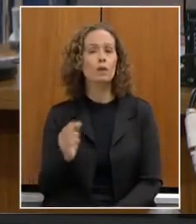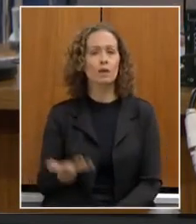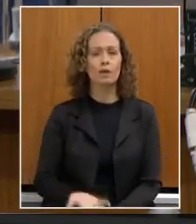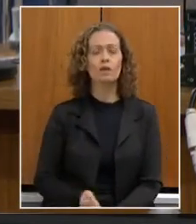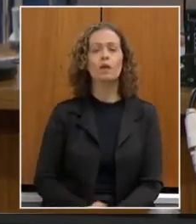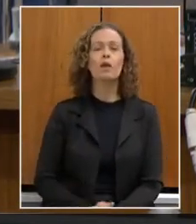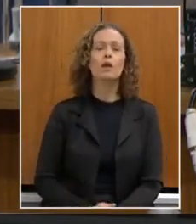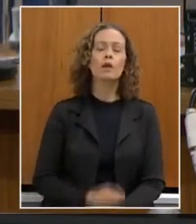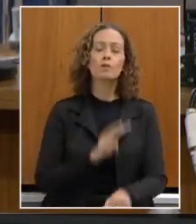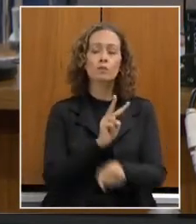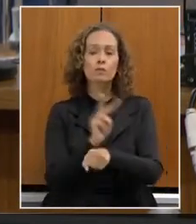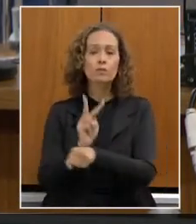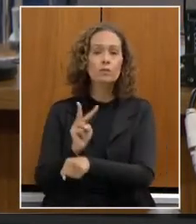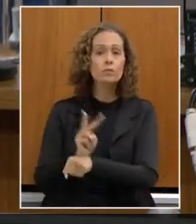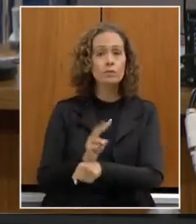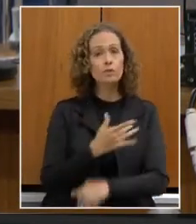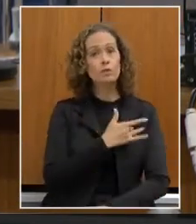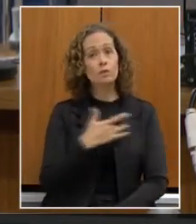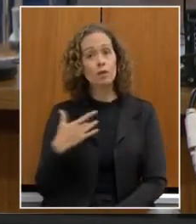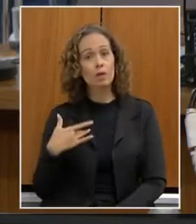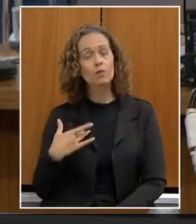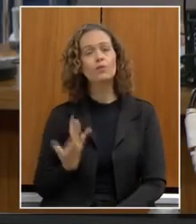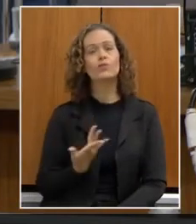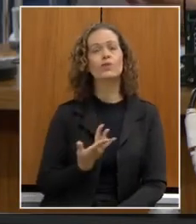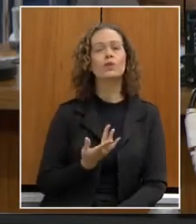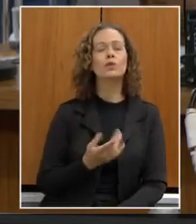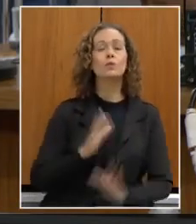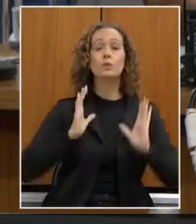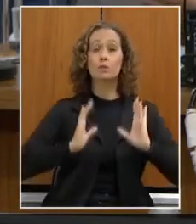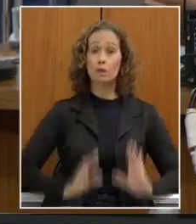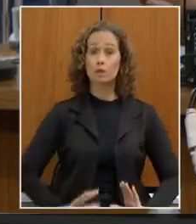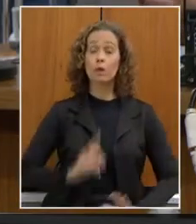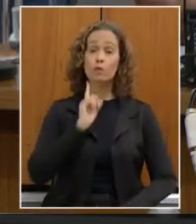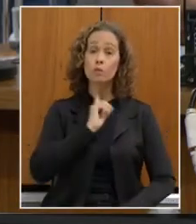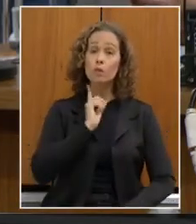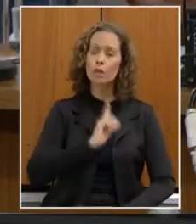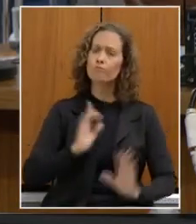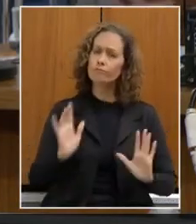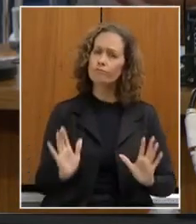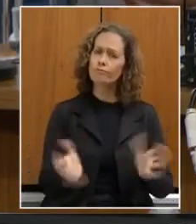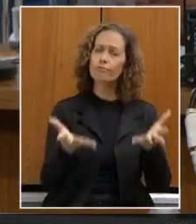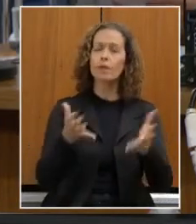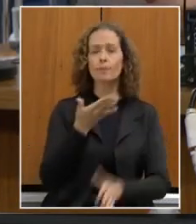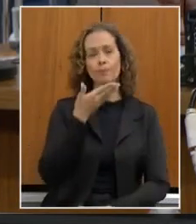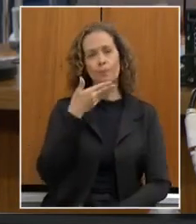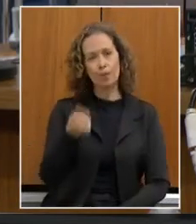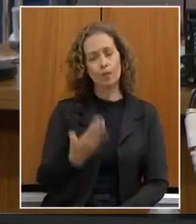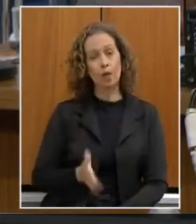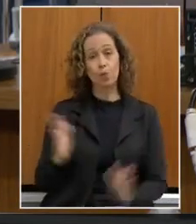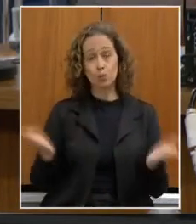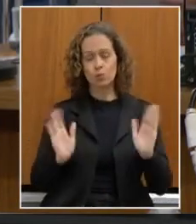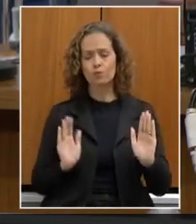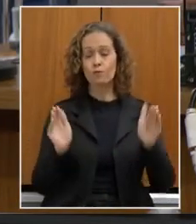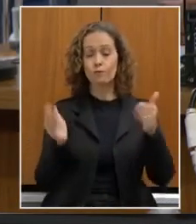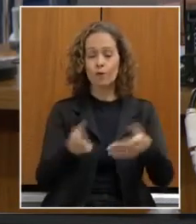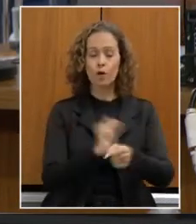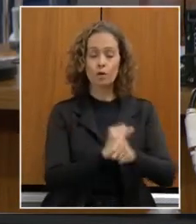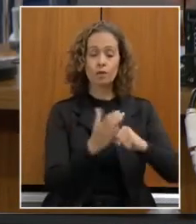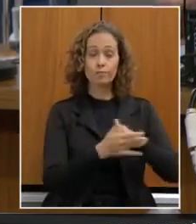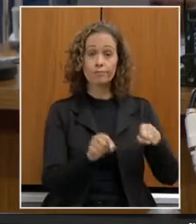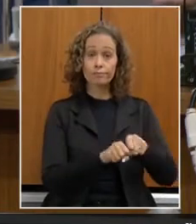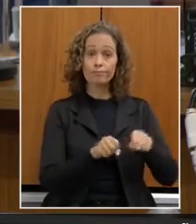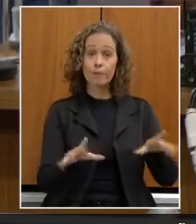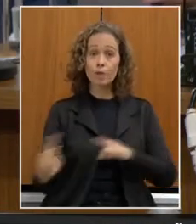em saúde para o cidadão mineiro então apesar de hoje termos um foco importante na questão do combate à pandemia que é